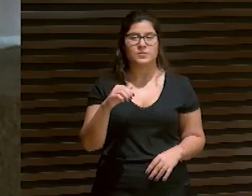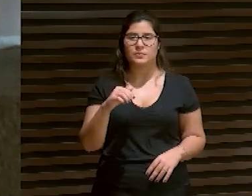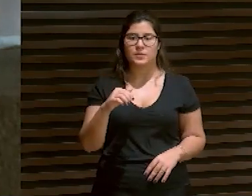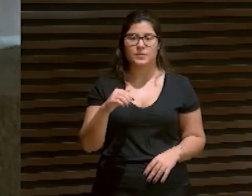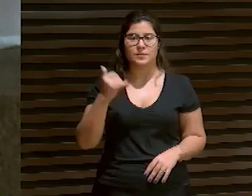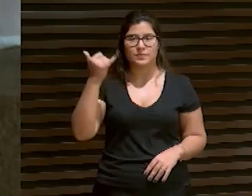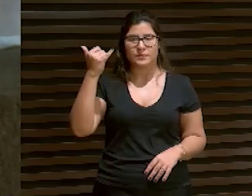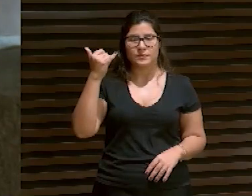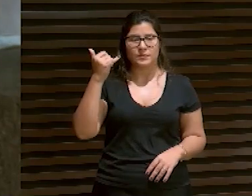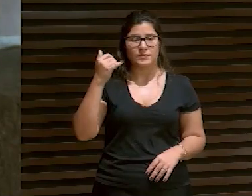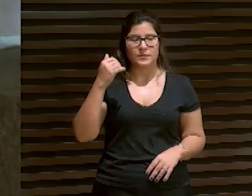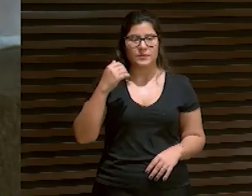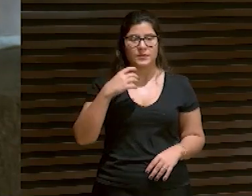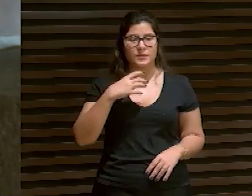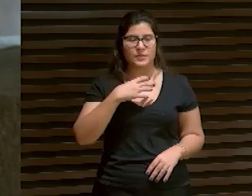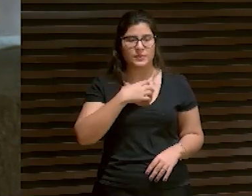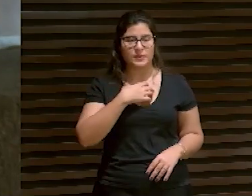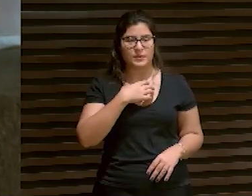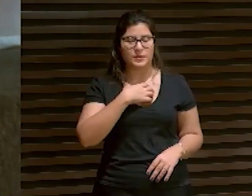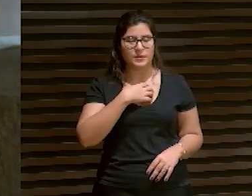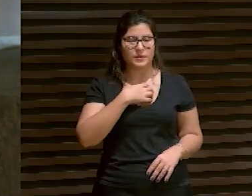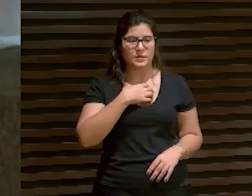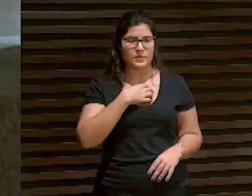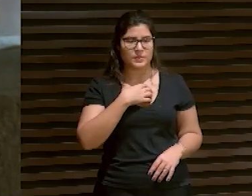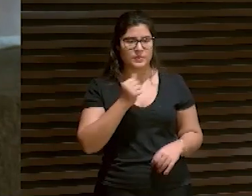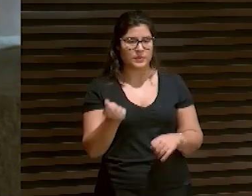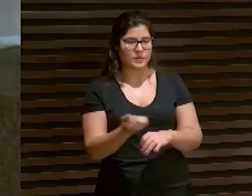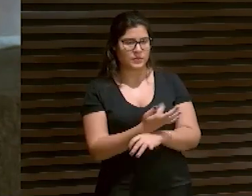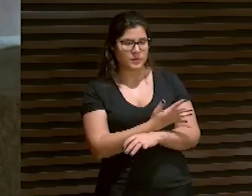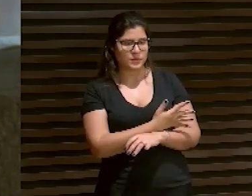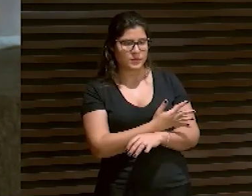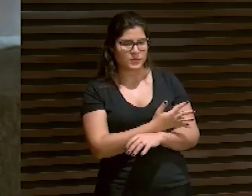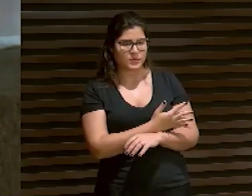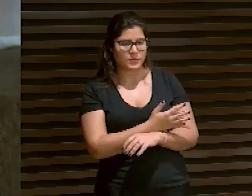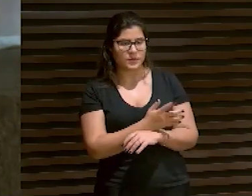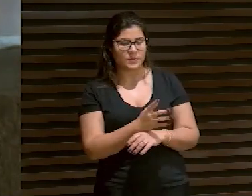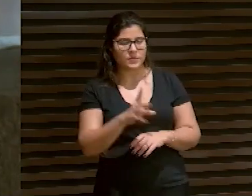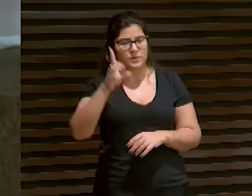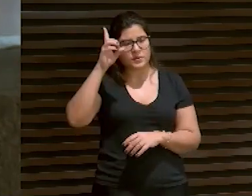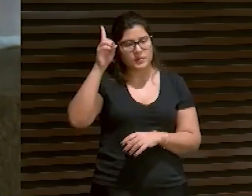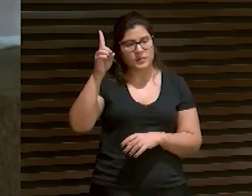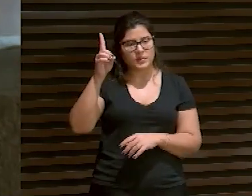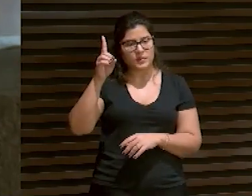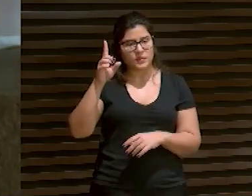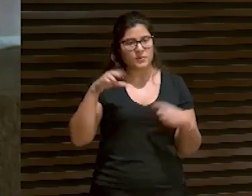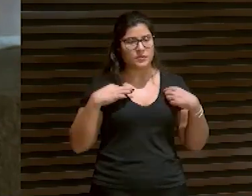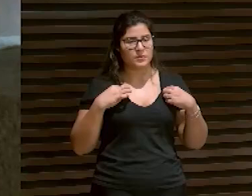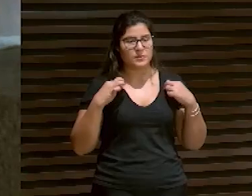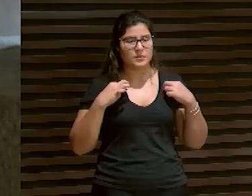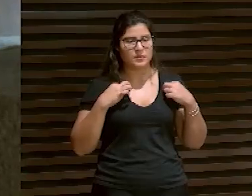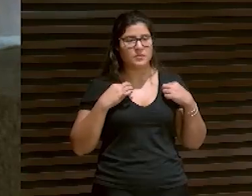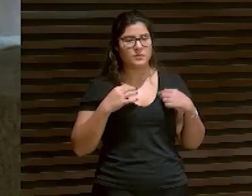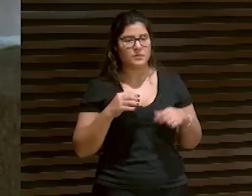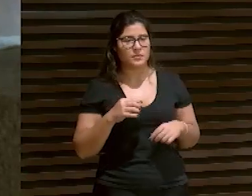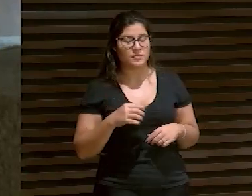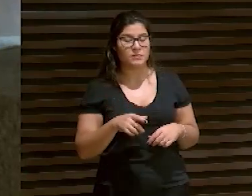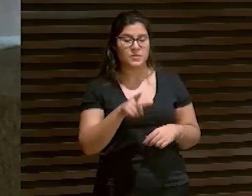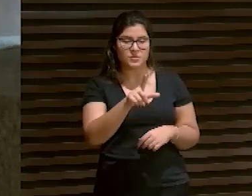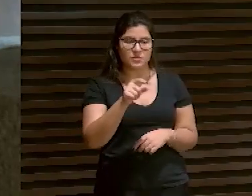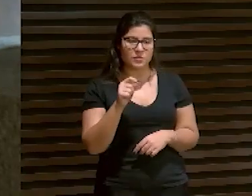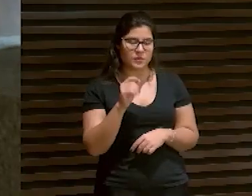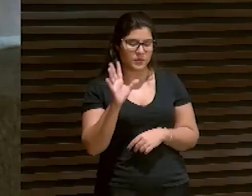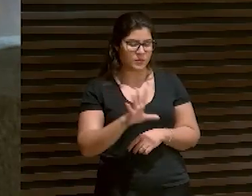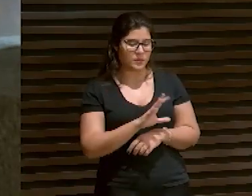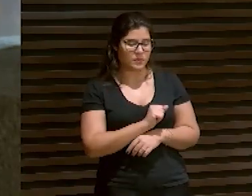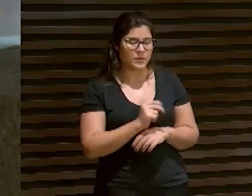sentimentos. Deus, ele não tem um sentimento involuntário. Ele voluntariamente decidiu, eu vou amar aquele povo